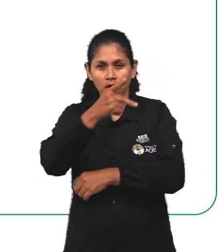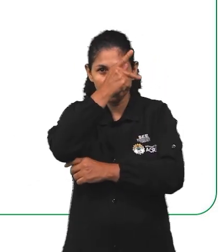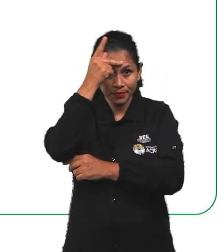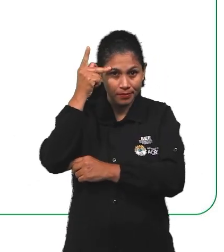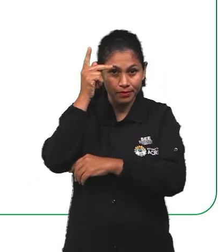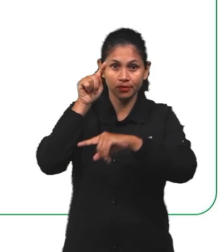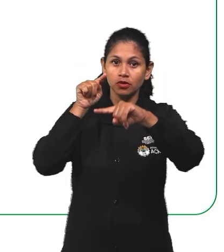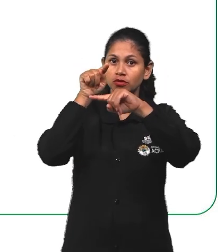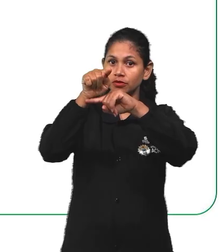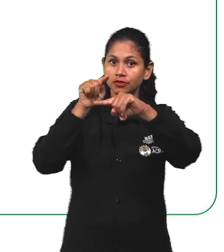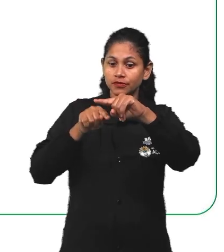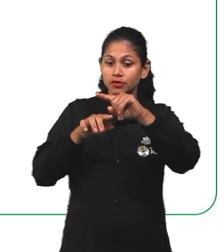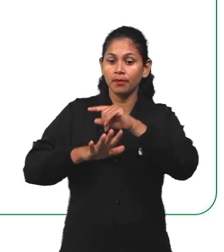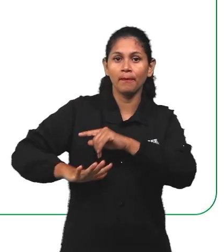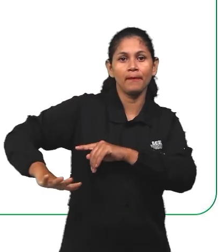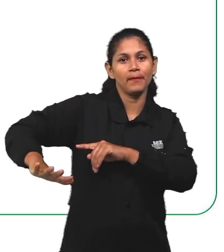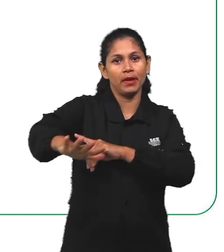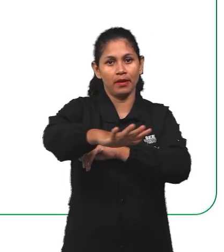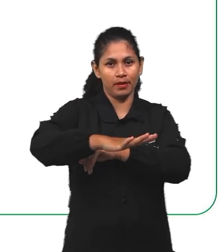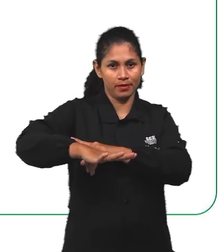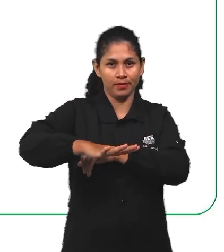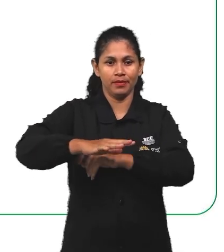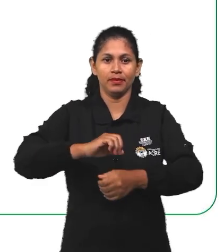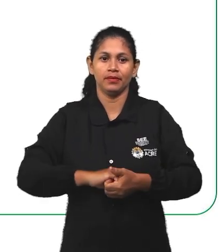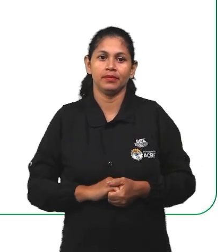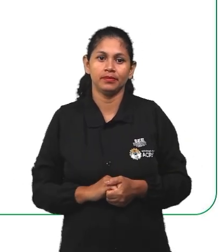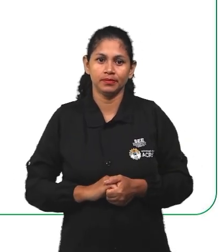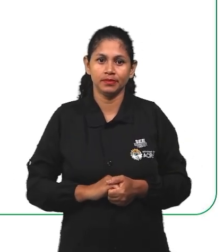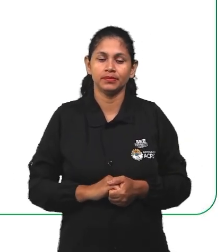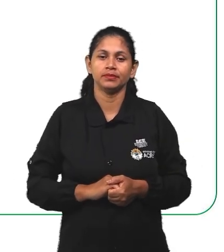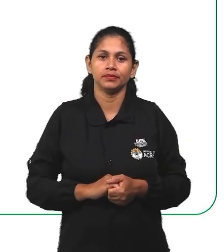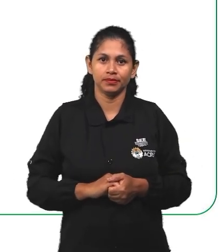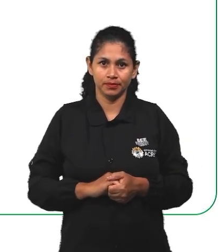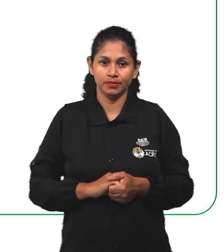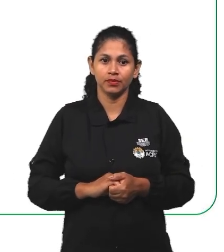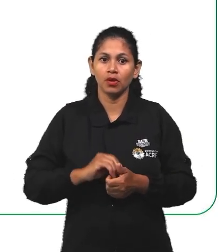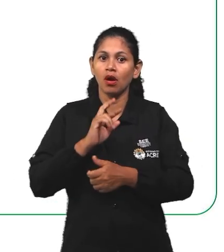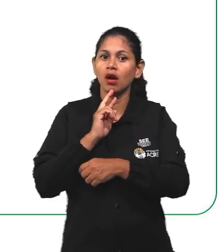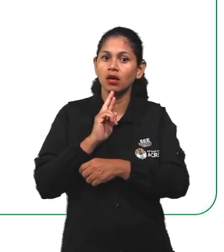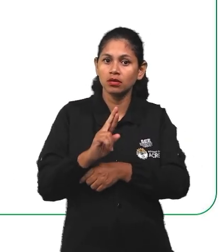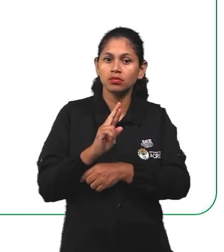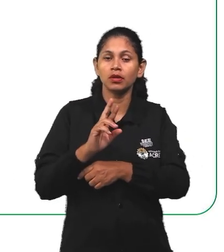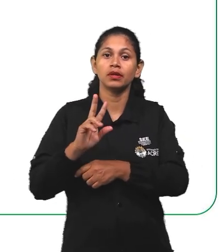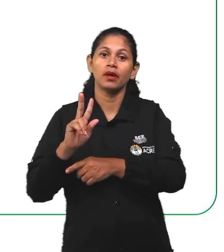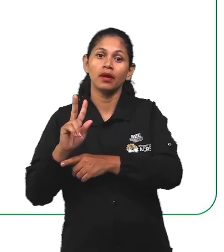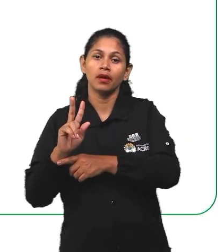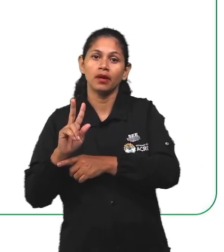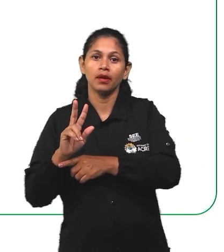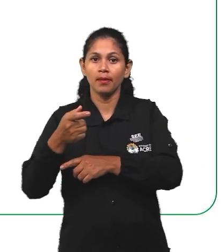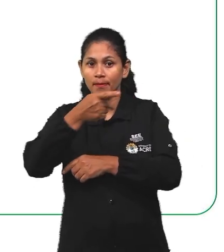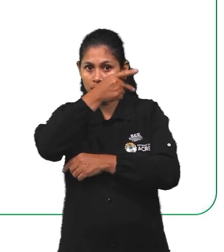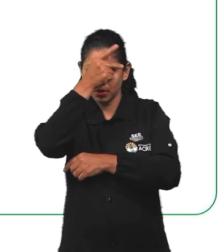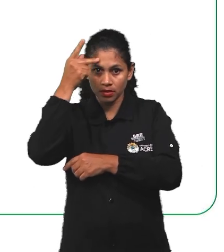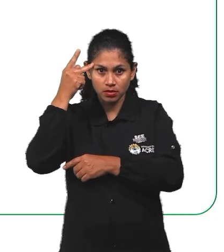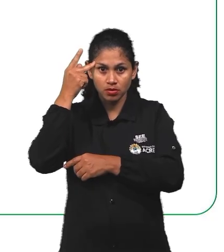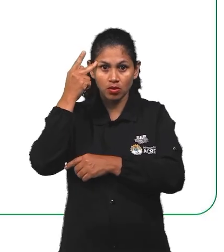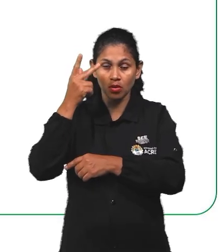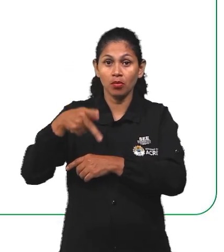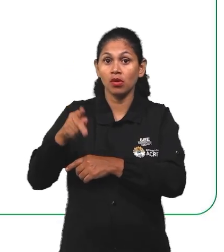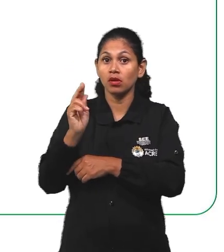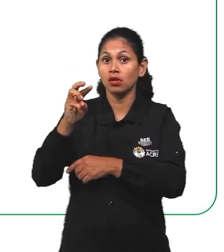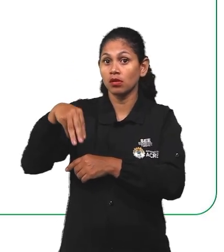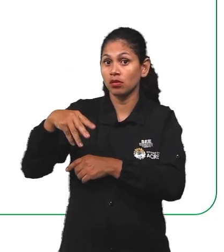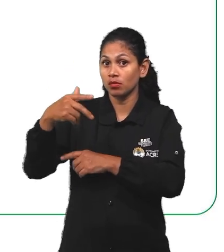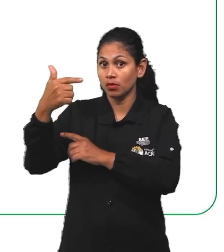dividir pela área. A unidade de medida é habitantes por quilômetro quadrado. Terceiro, velocidade. Essa aqui